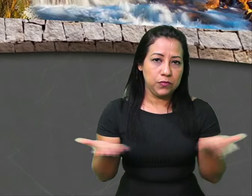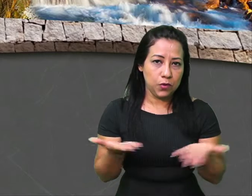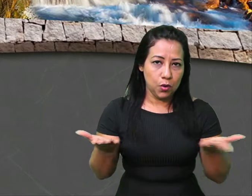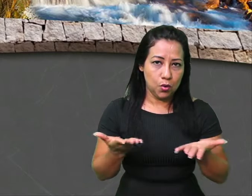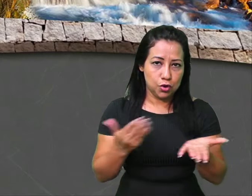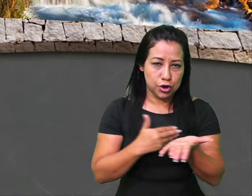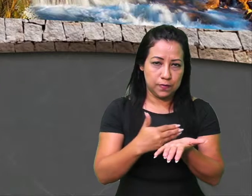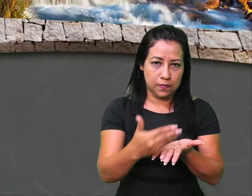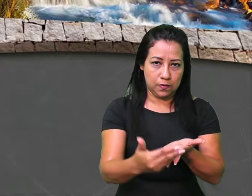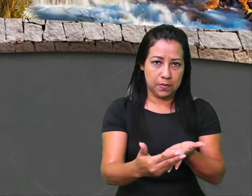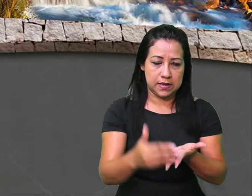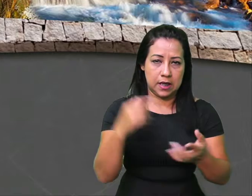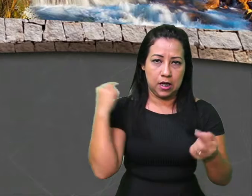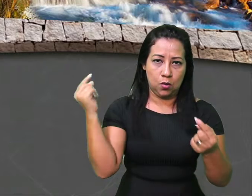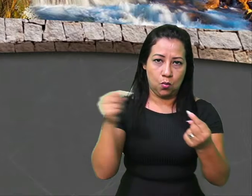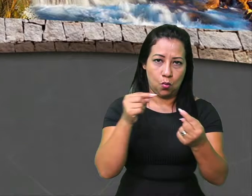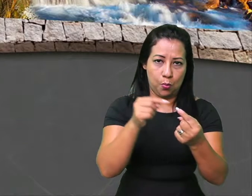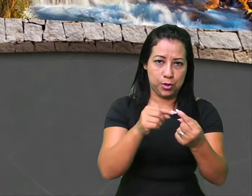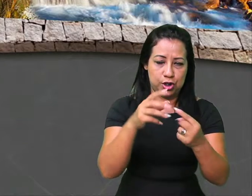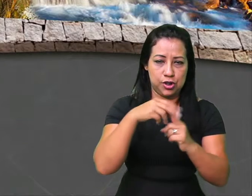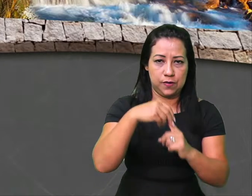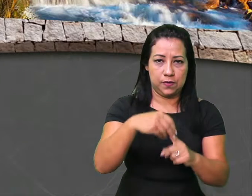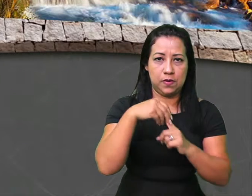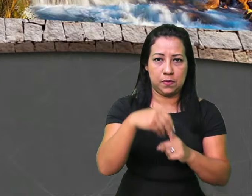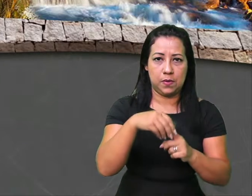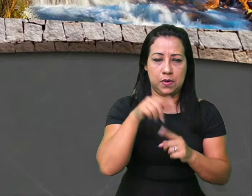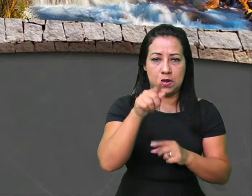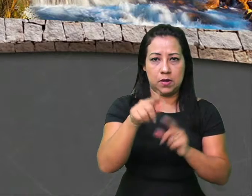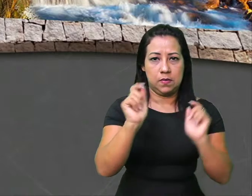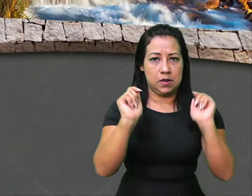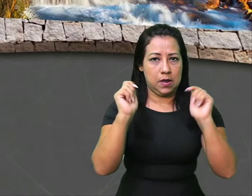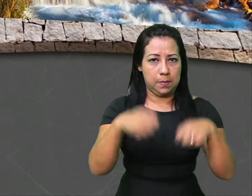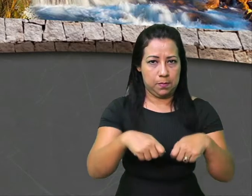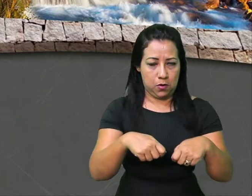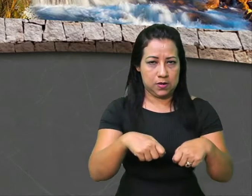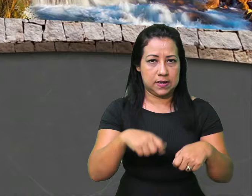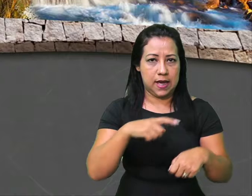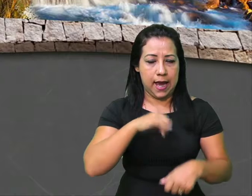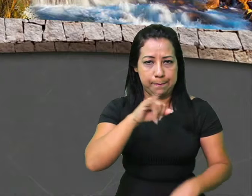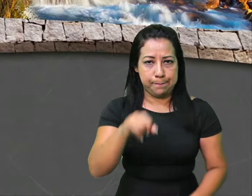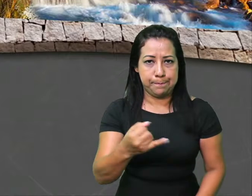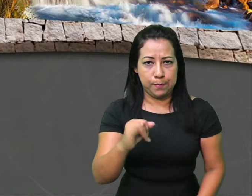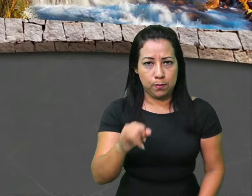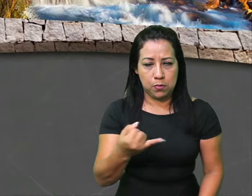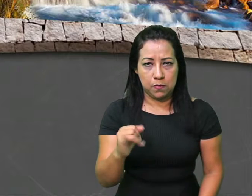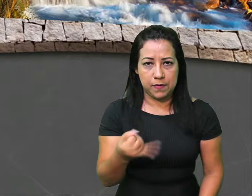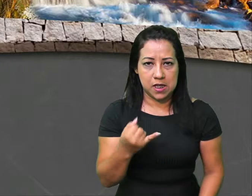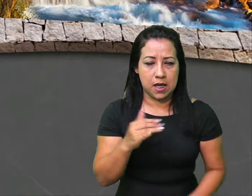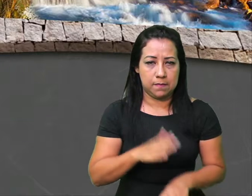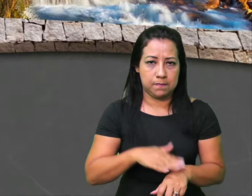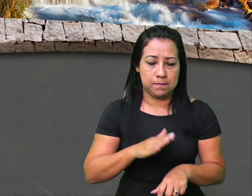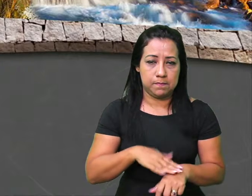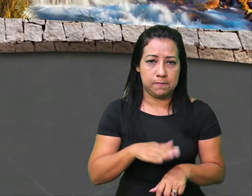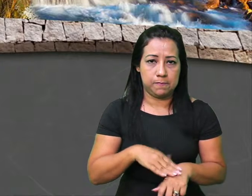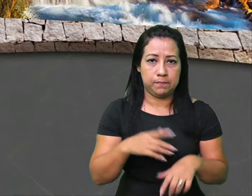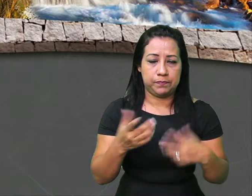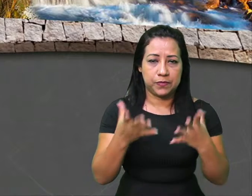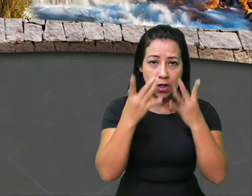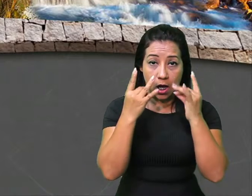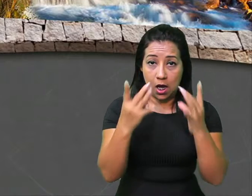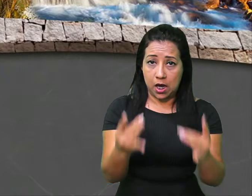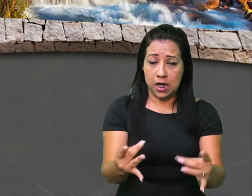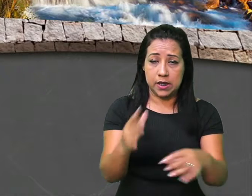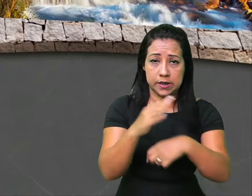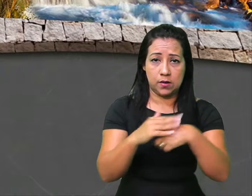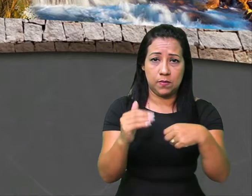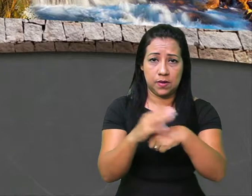principal objetivo é que você possa tirar o máximo de proveito. E atenção, meus queridos professores e